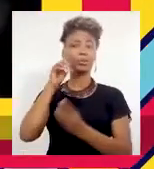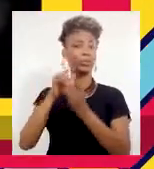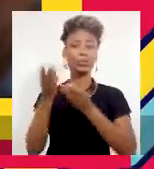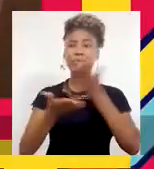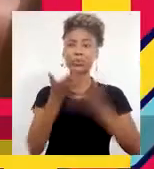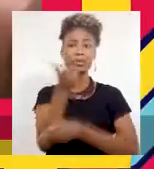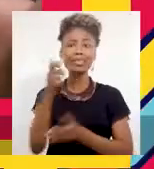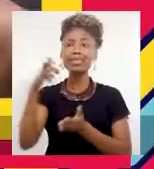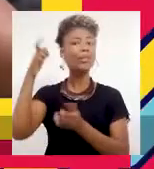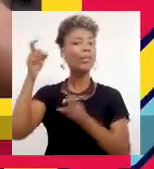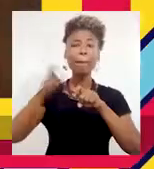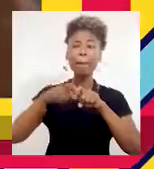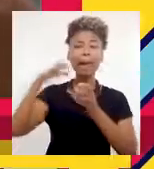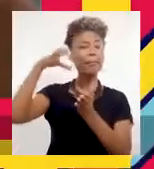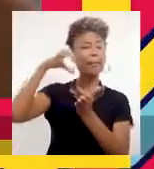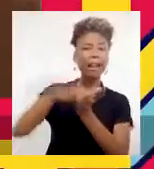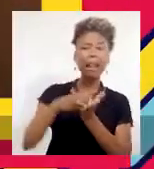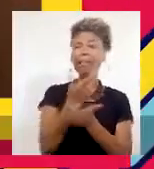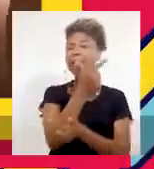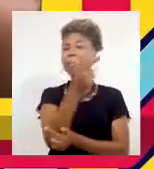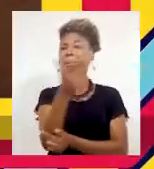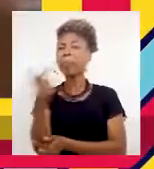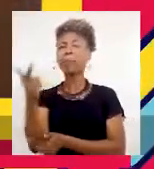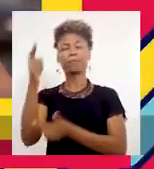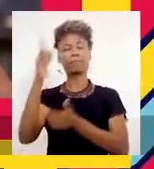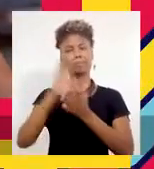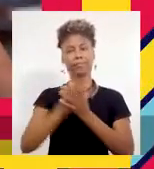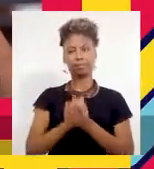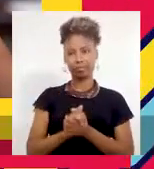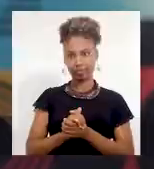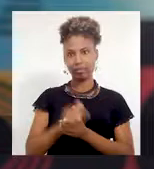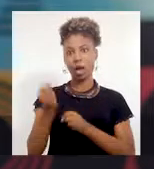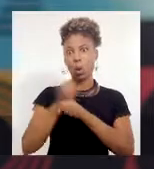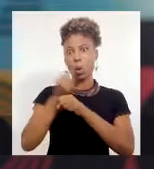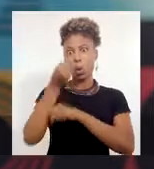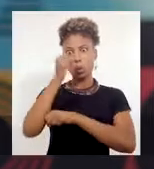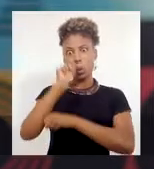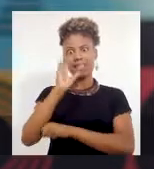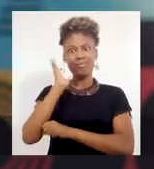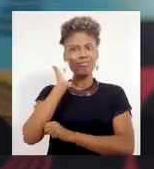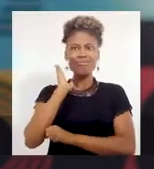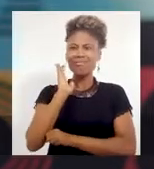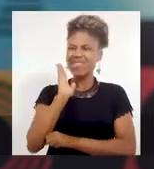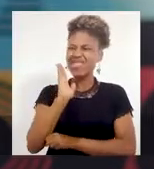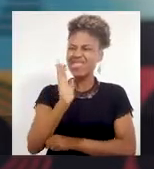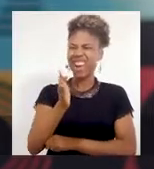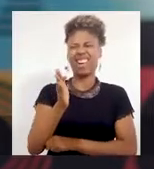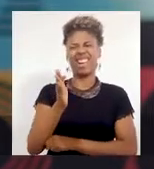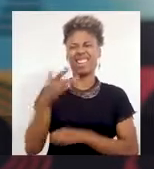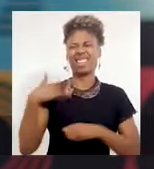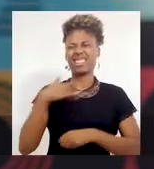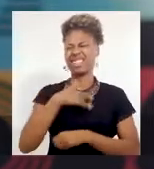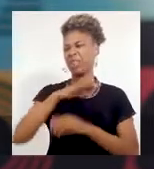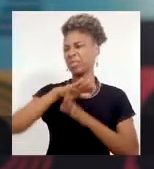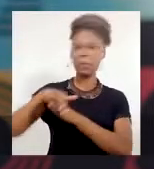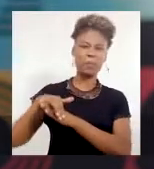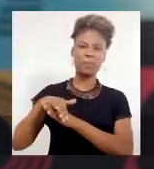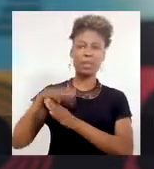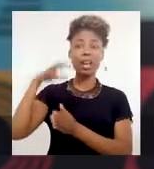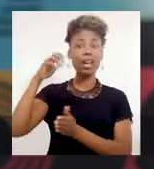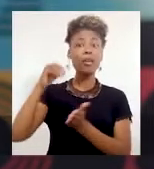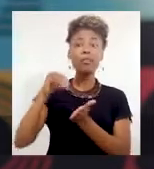ser atendida. Não tem médico, não tem clínico, não tem isso, não tem aquilo. Há 8 anos, a saúde segue sendo deixada de lado em